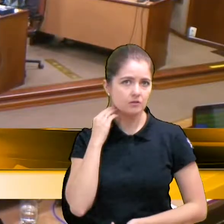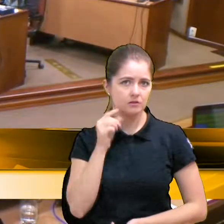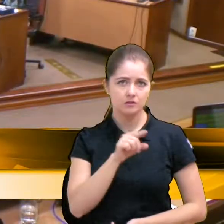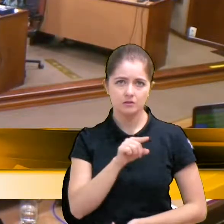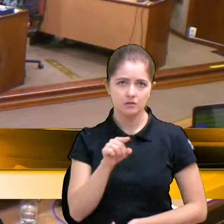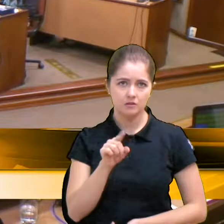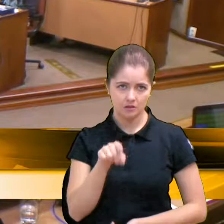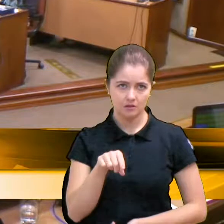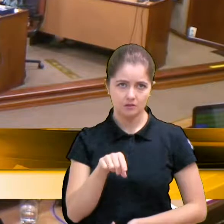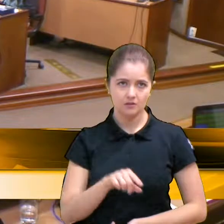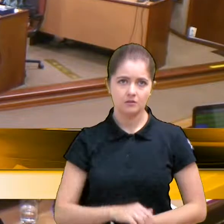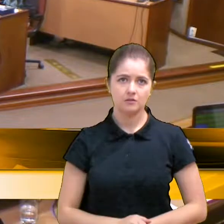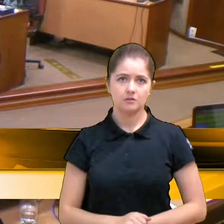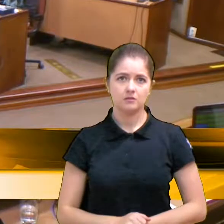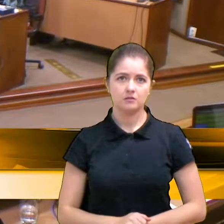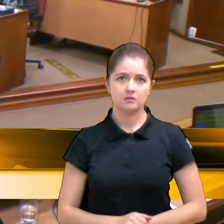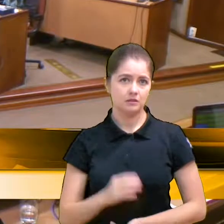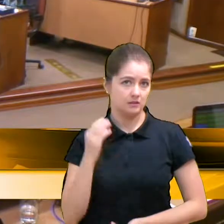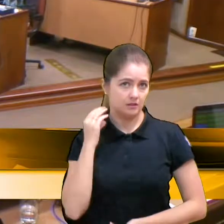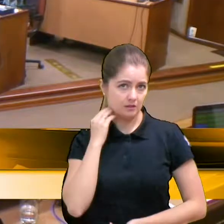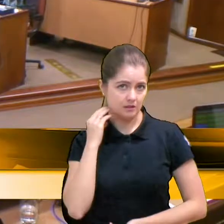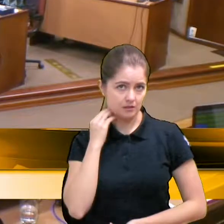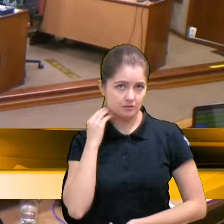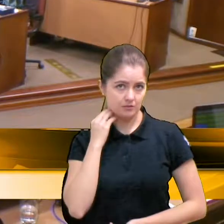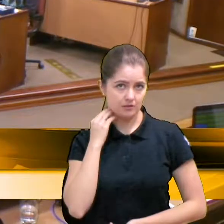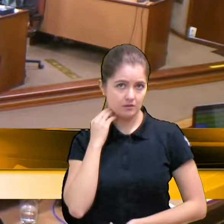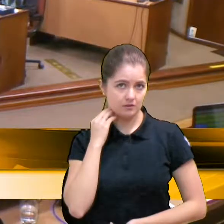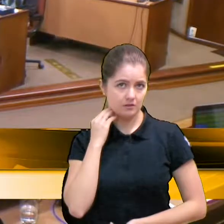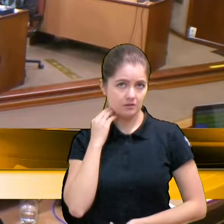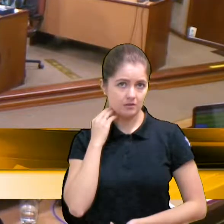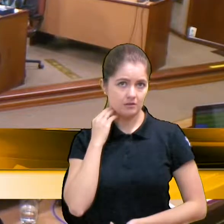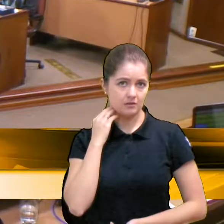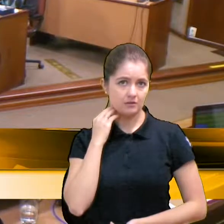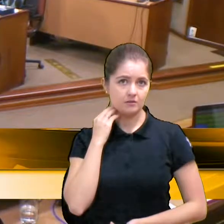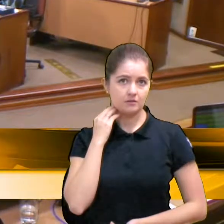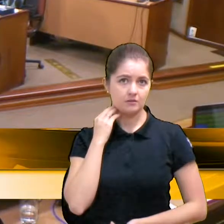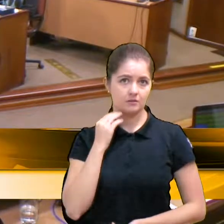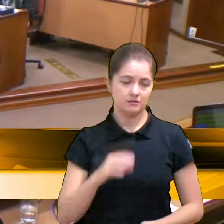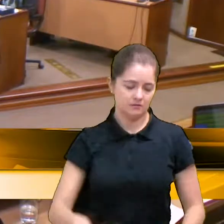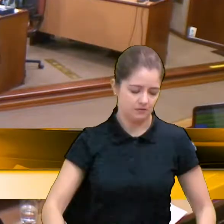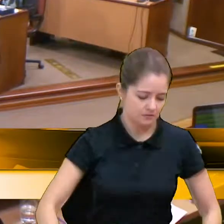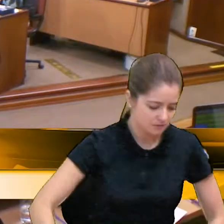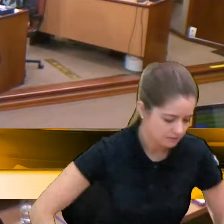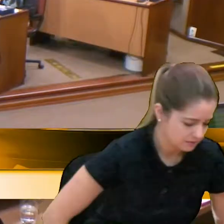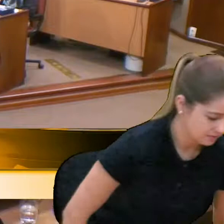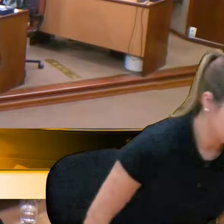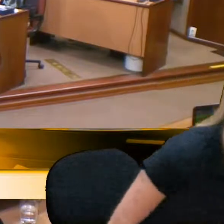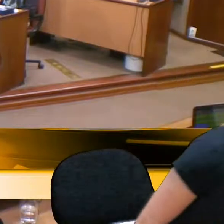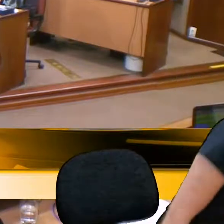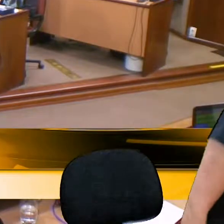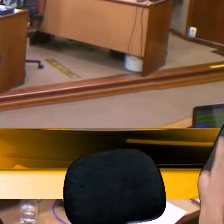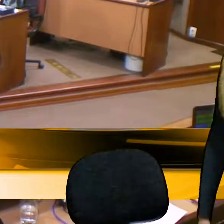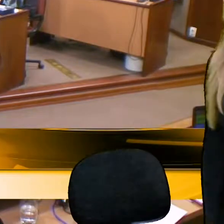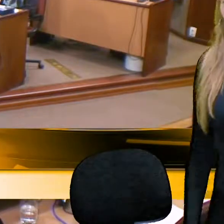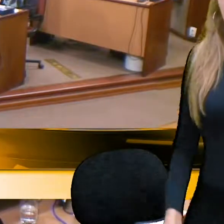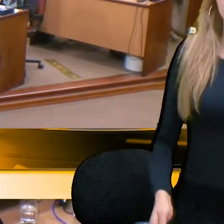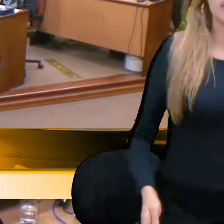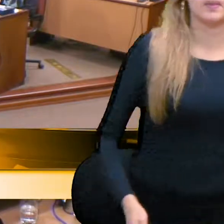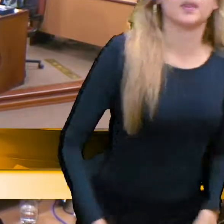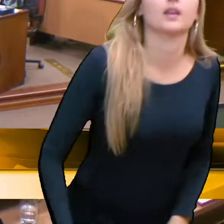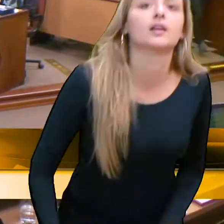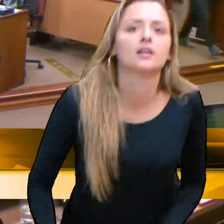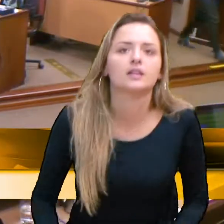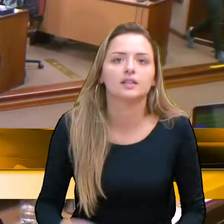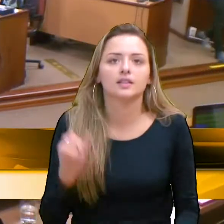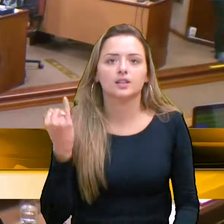ver. Daniluz. Vereador Tomé, é importante trazer novamente essa questão, esse assunto, mas gostaria de